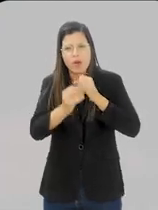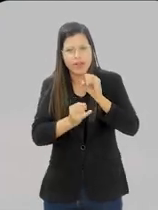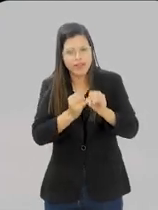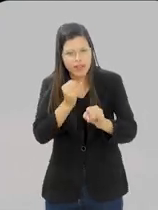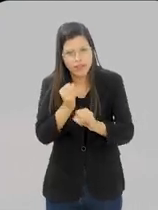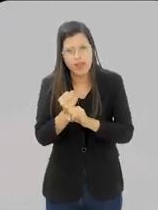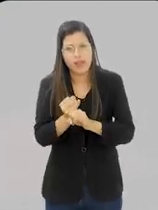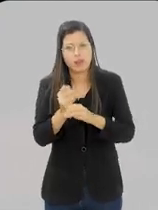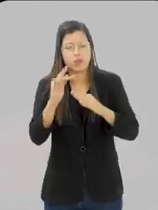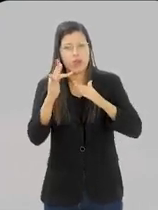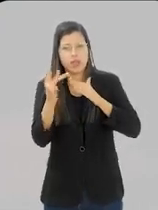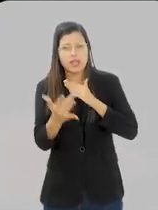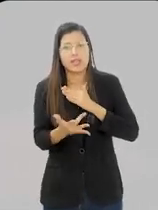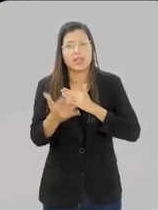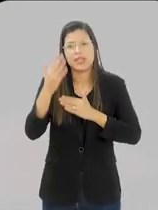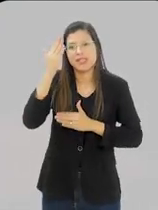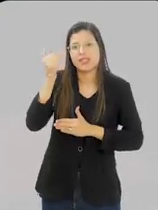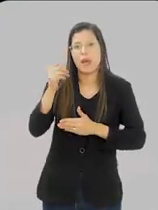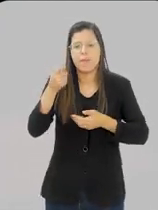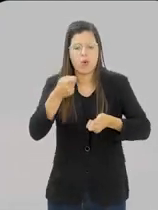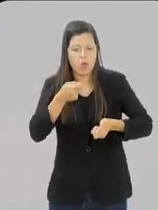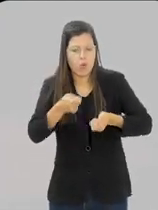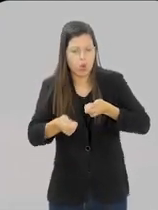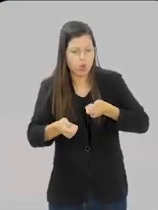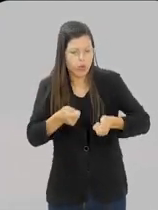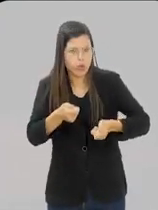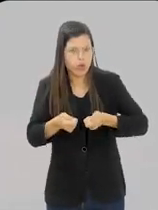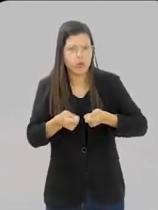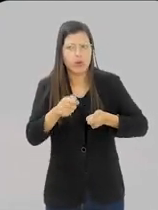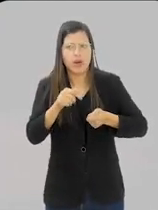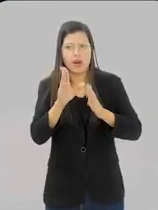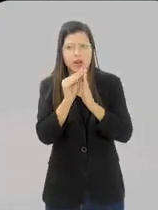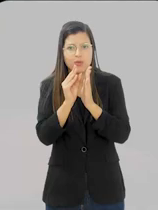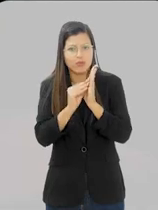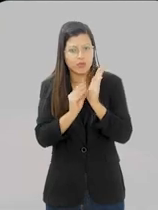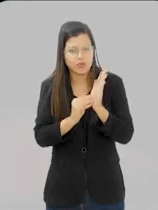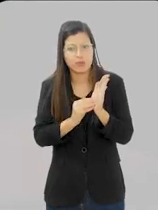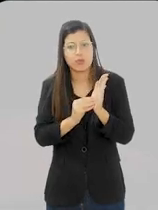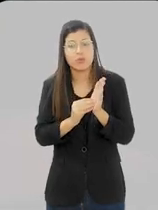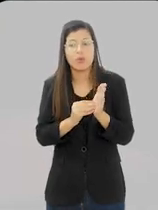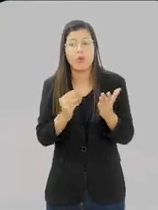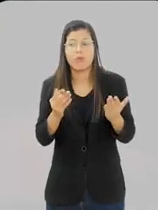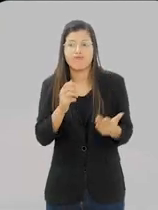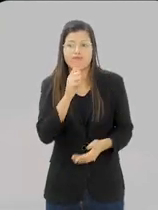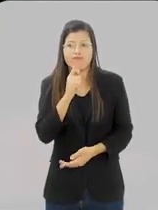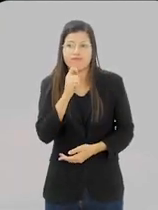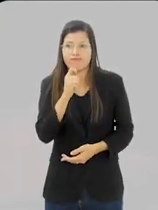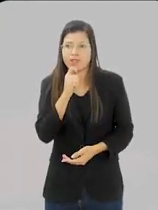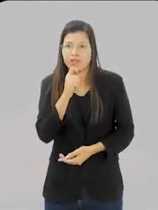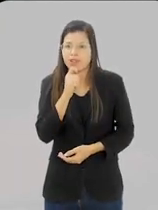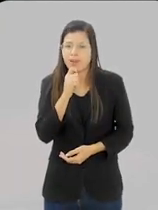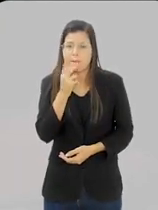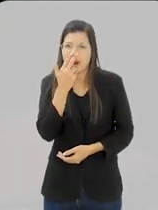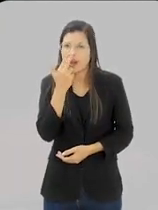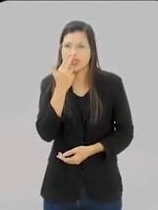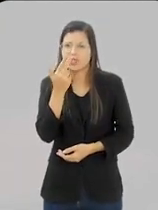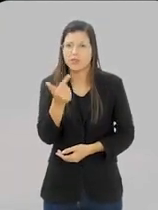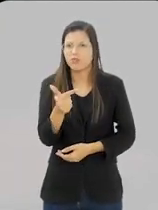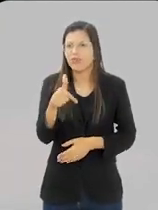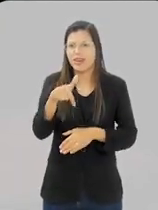redes sociais, que saibam filtrar aquele conteúdo, e isso ainda realmente não